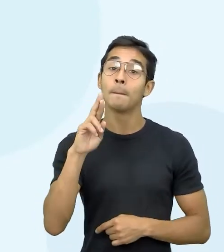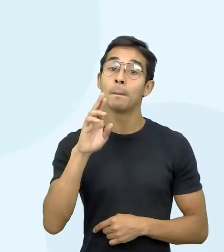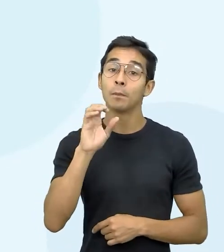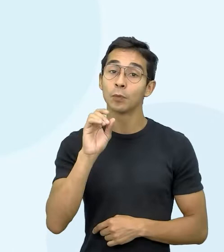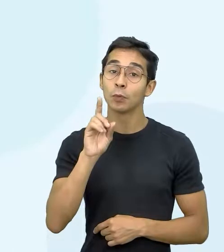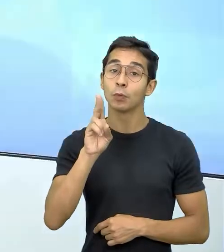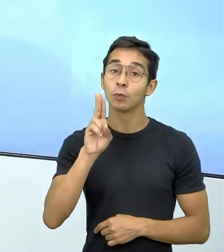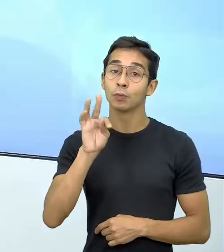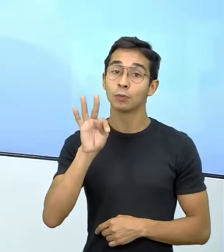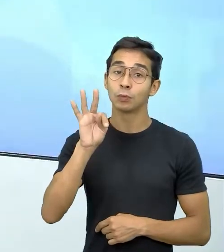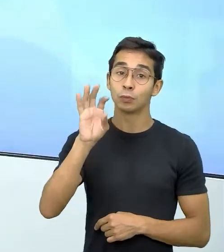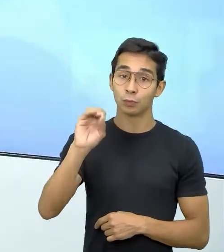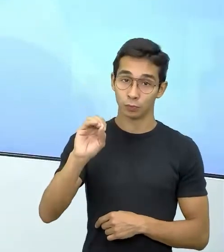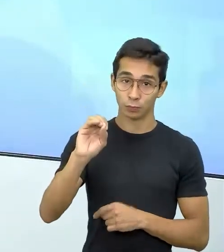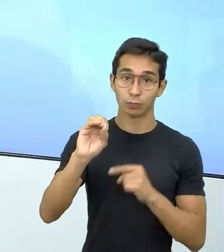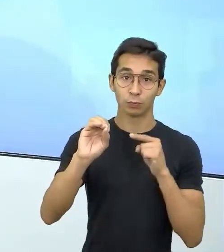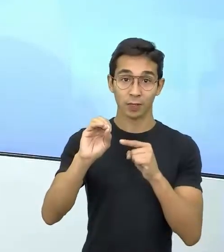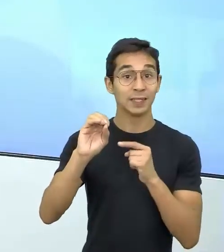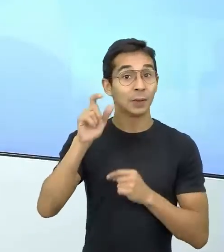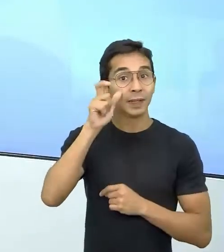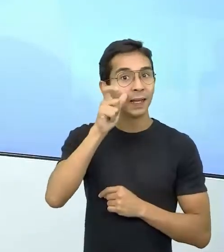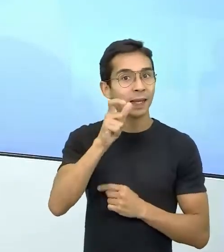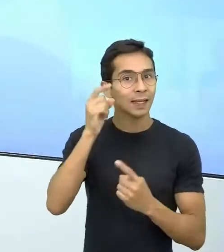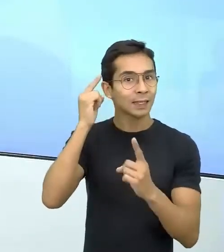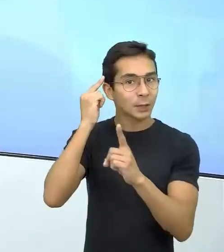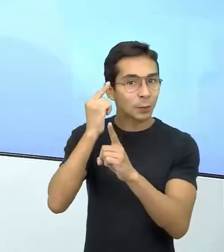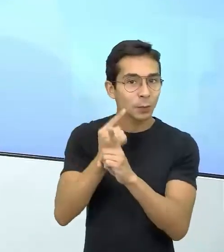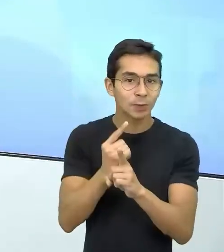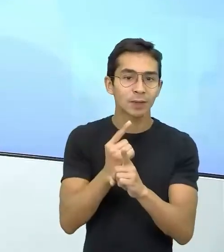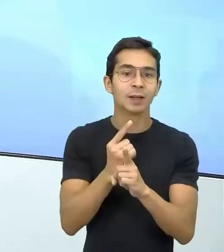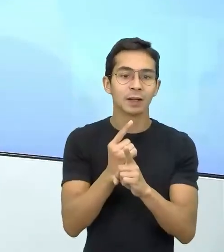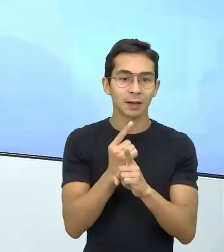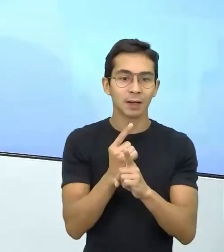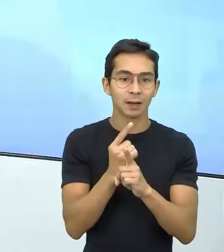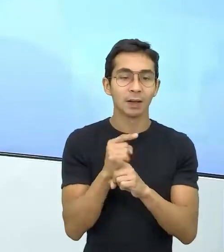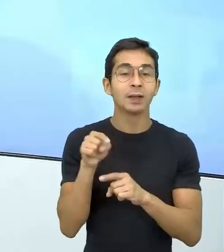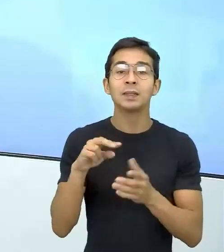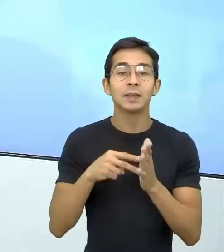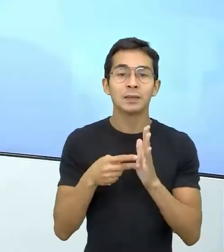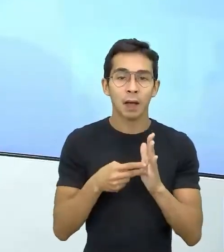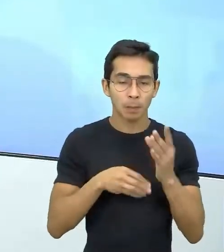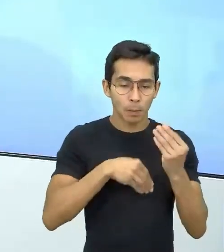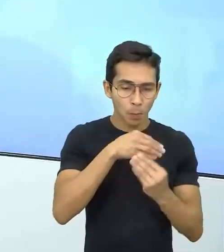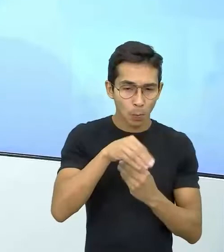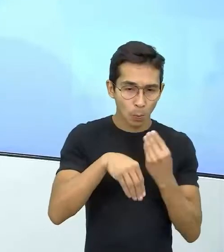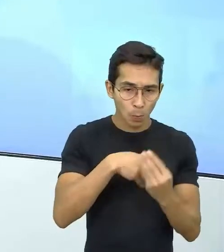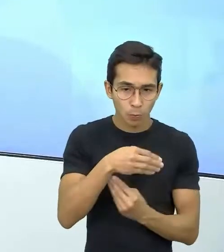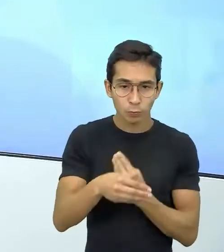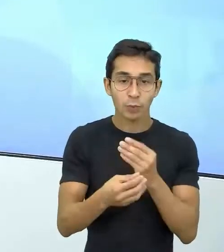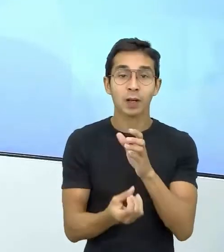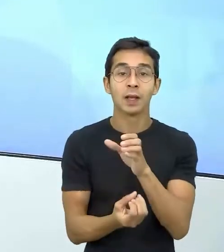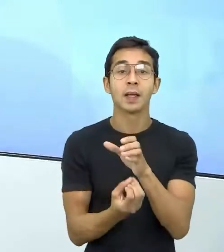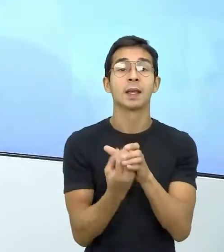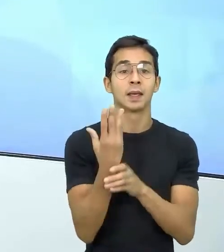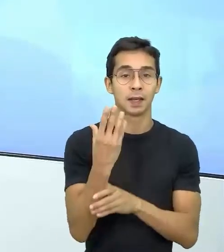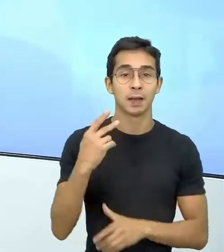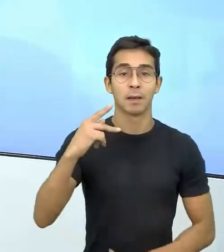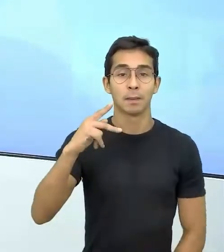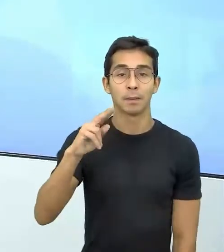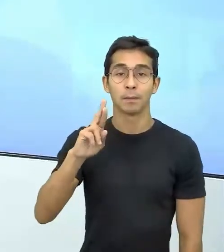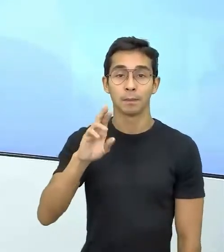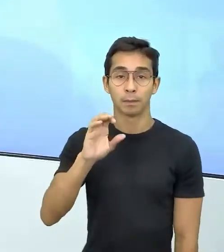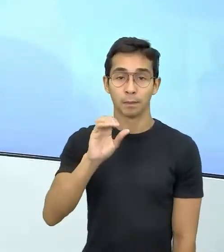ser obtido. Então, o produto é o composto, né? Desculpa. O produto é o composto